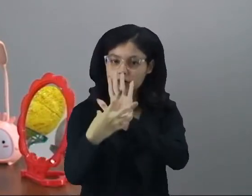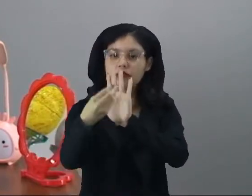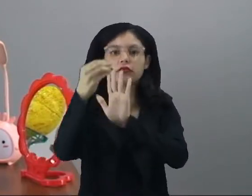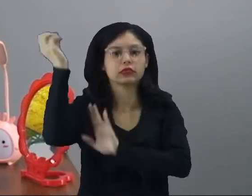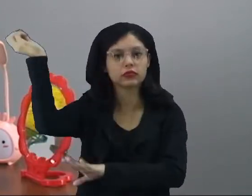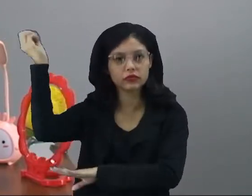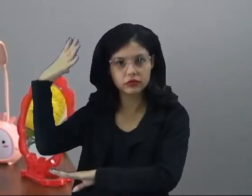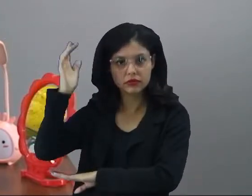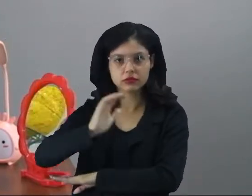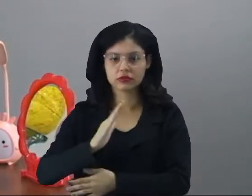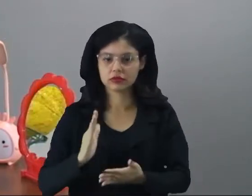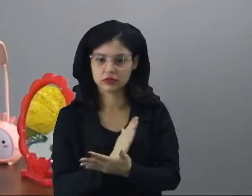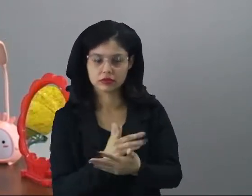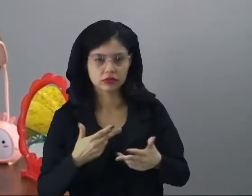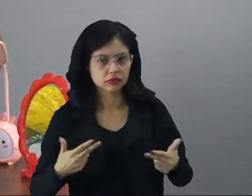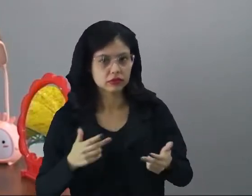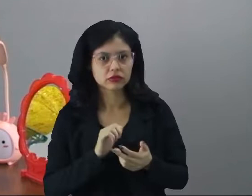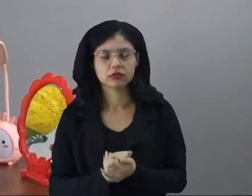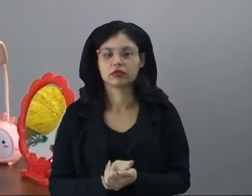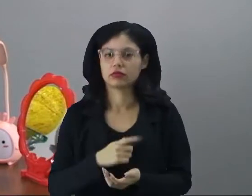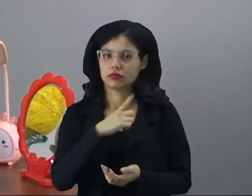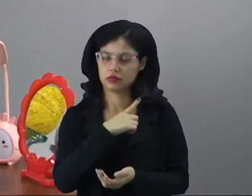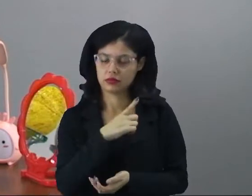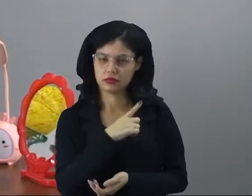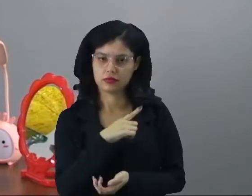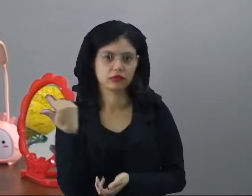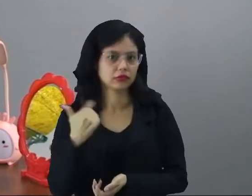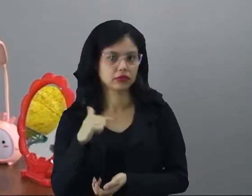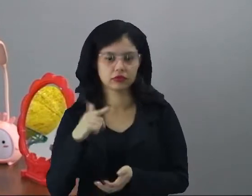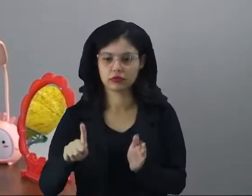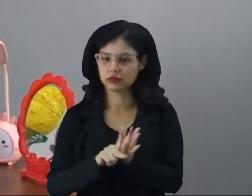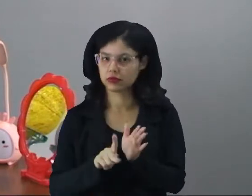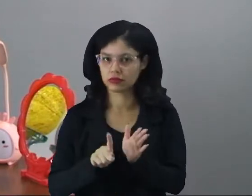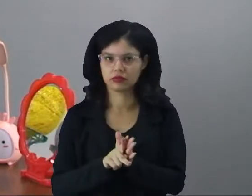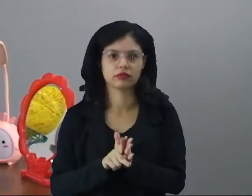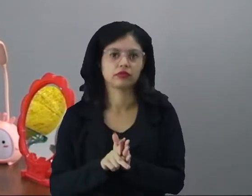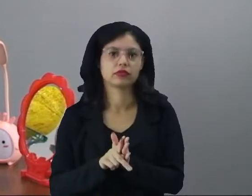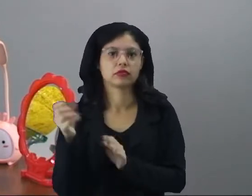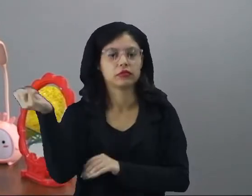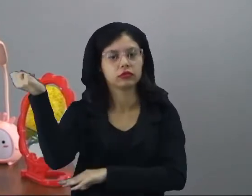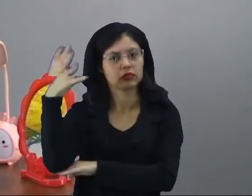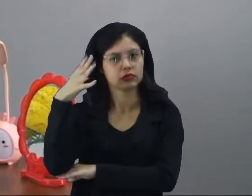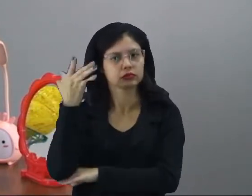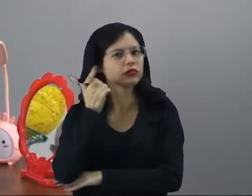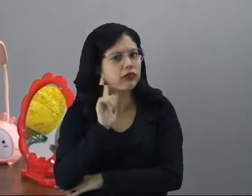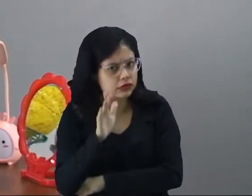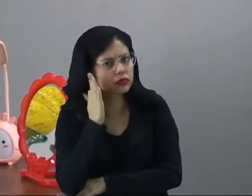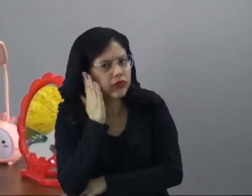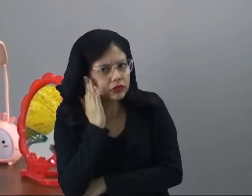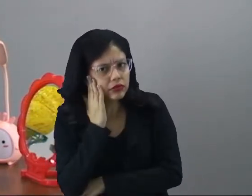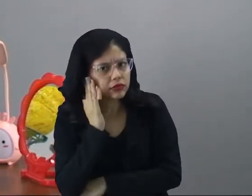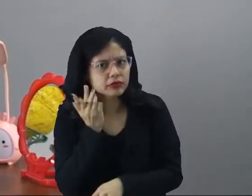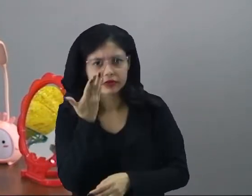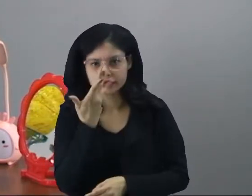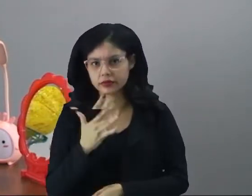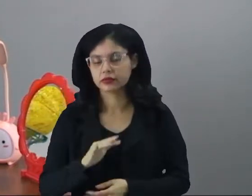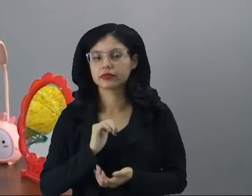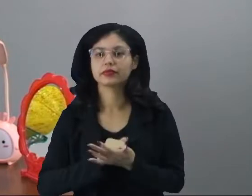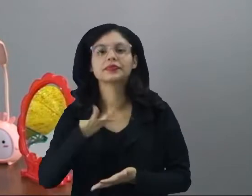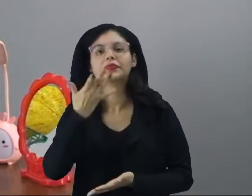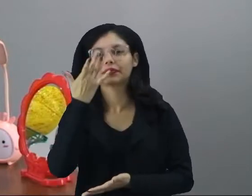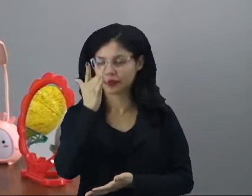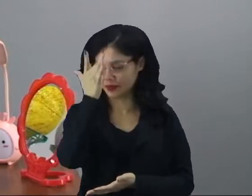refletem alguma luz, que não tem a sua própria luz. Conseguiram compreender, crianças? É